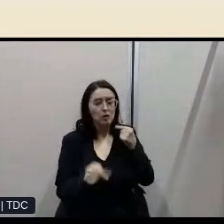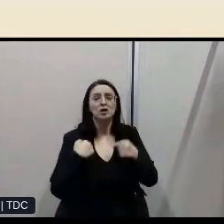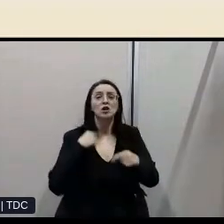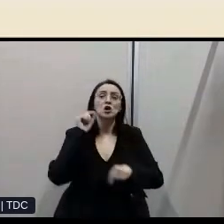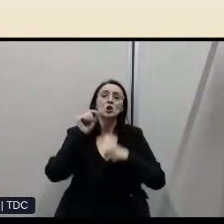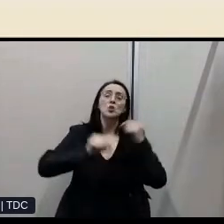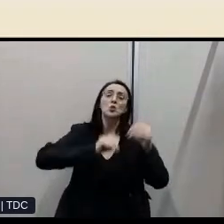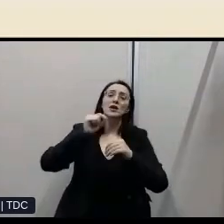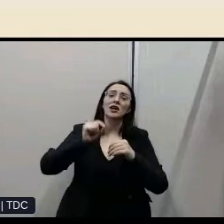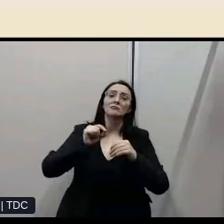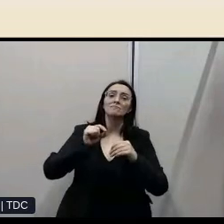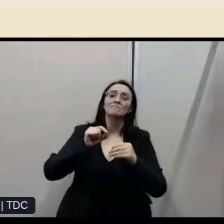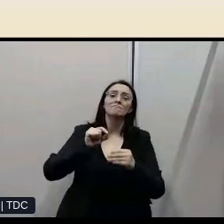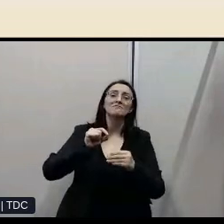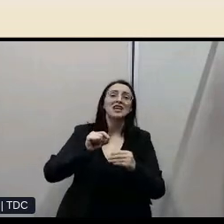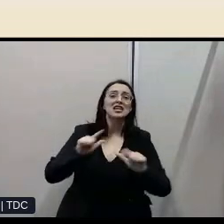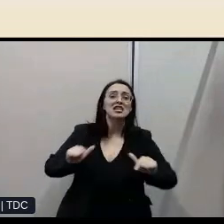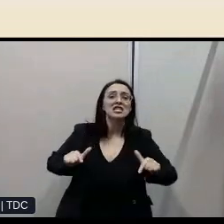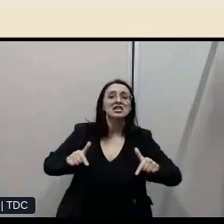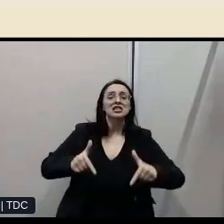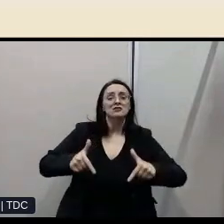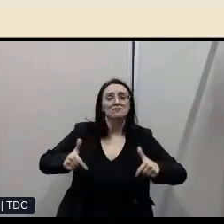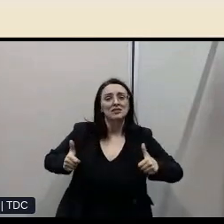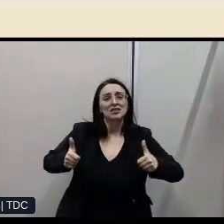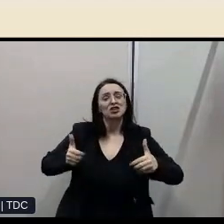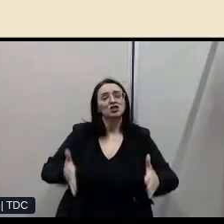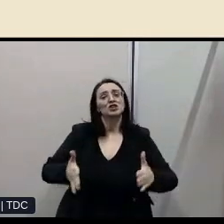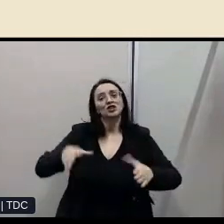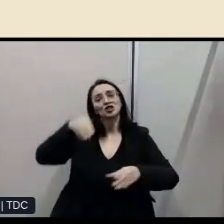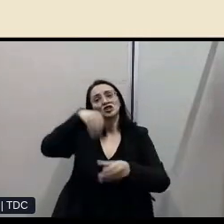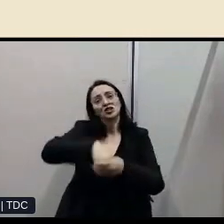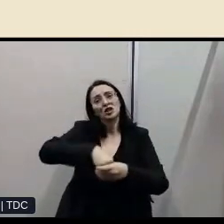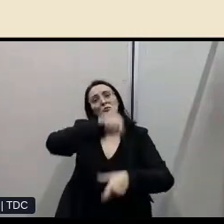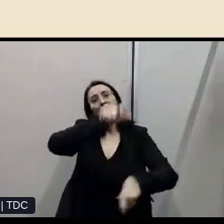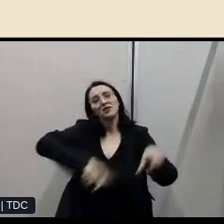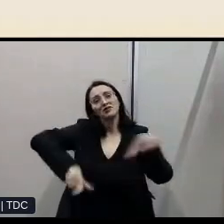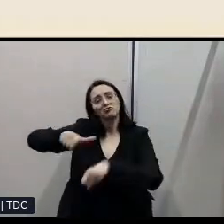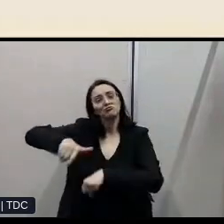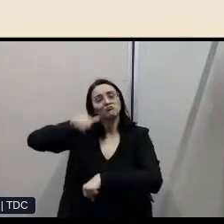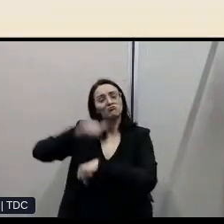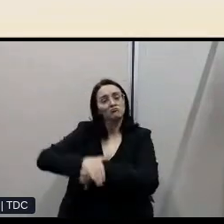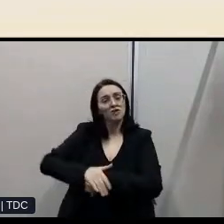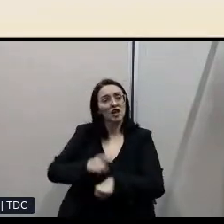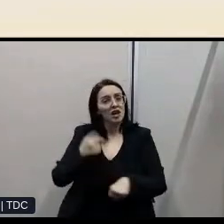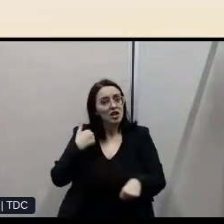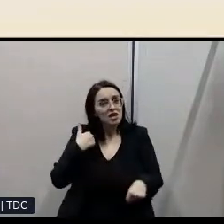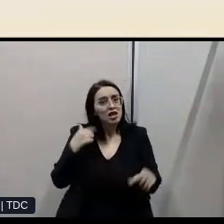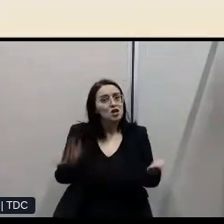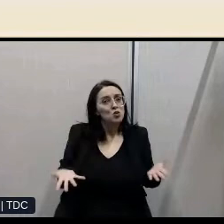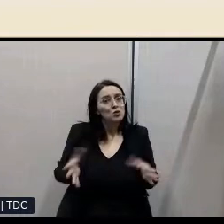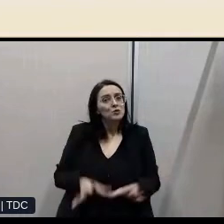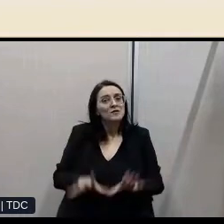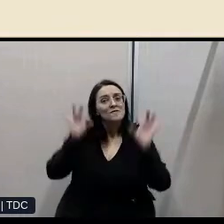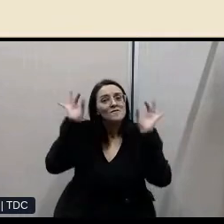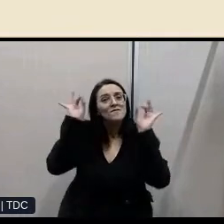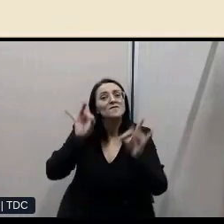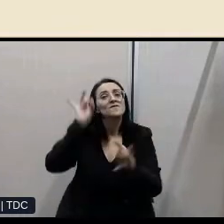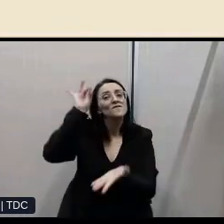está batendo é essa falta da iniciativa interna das pessoas fazerem esses movimentos de inclusão de